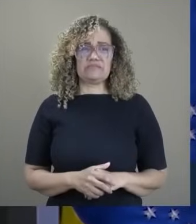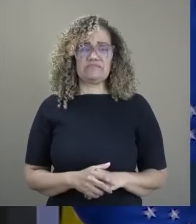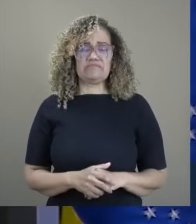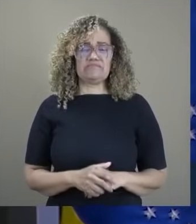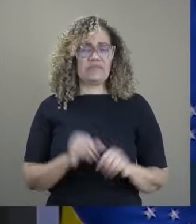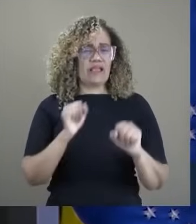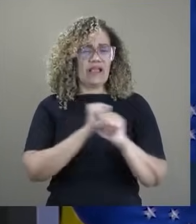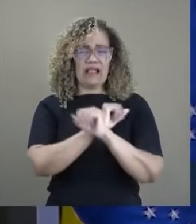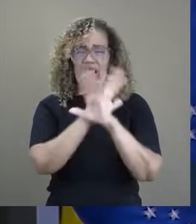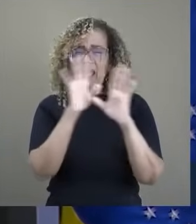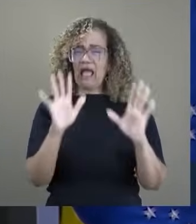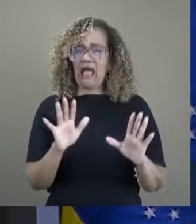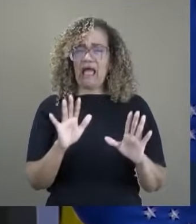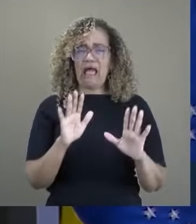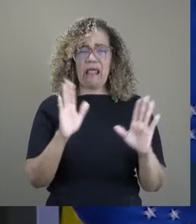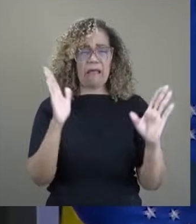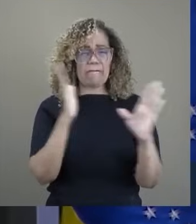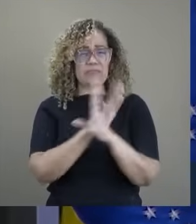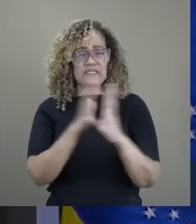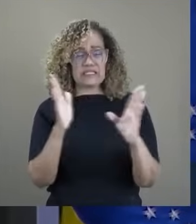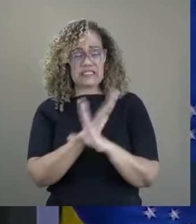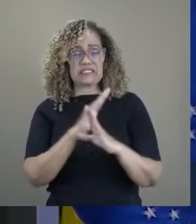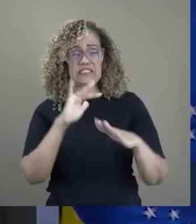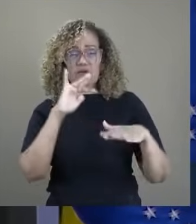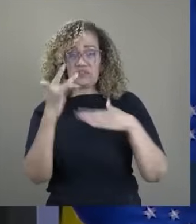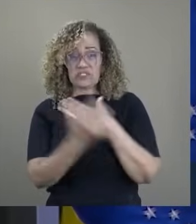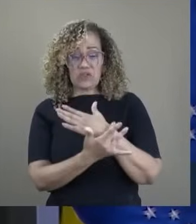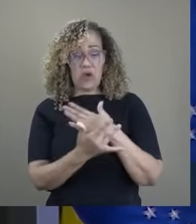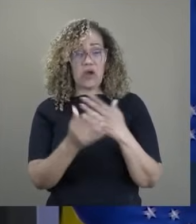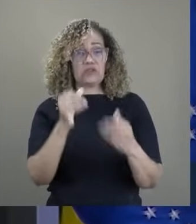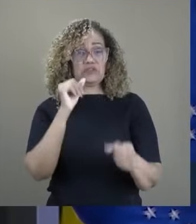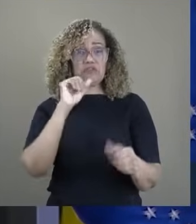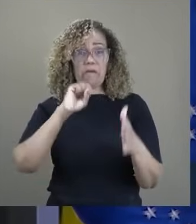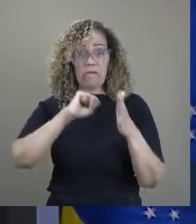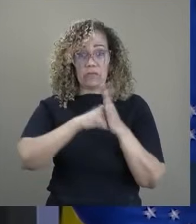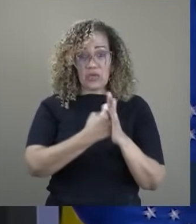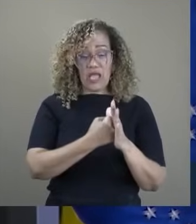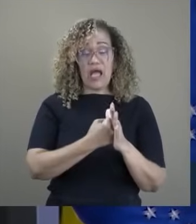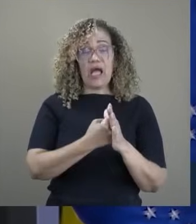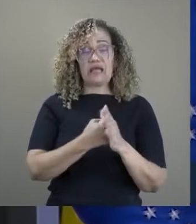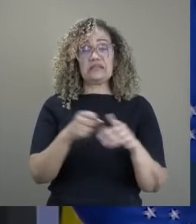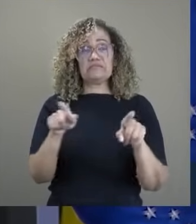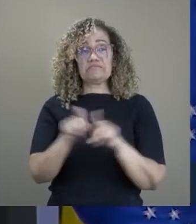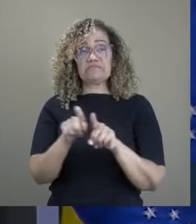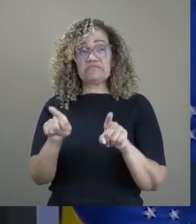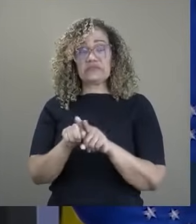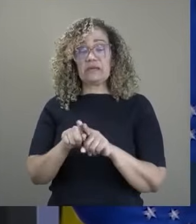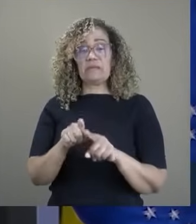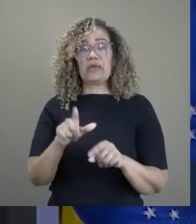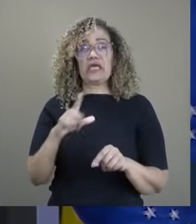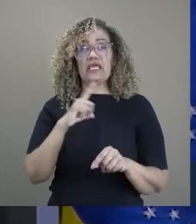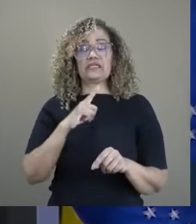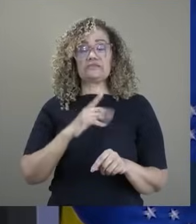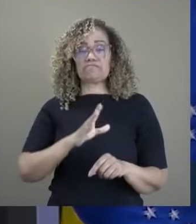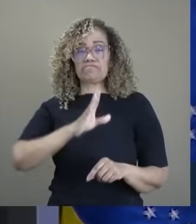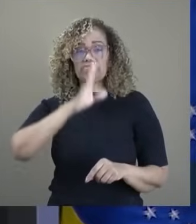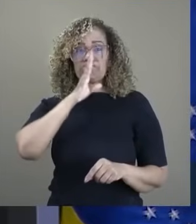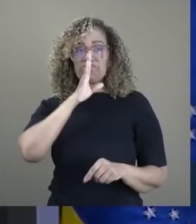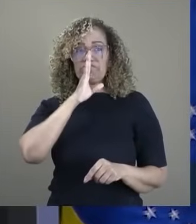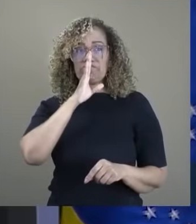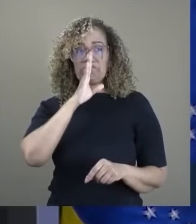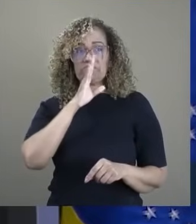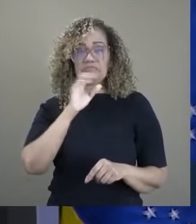uma clara perseguição minhas redes sociais continuam fora do ar calaram Senador da República é a primeira vez em 200 anos